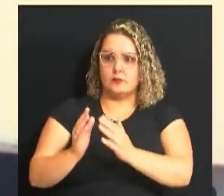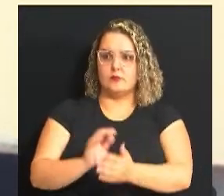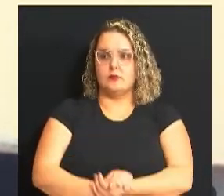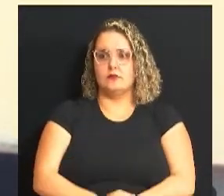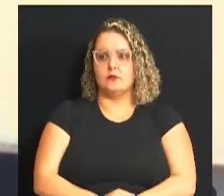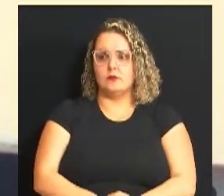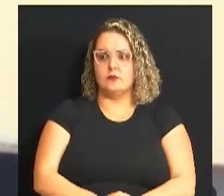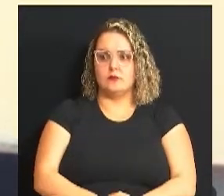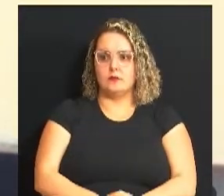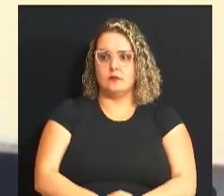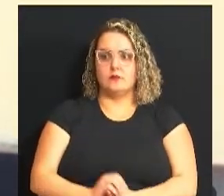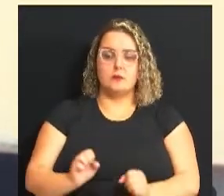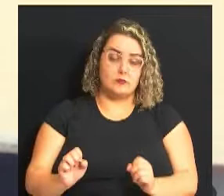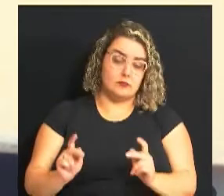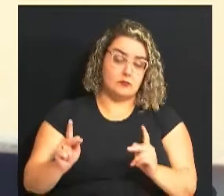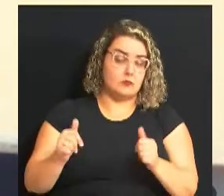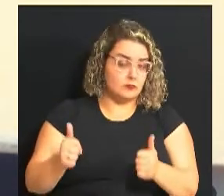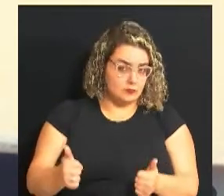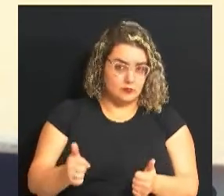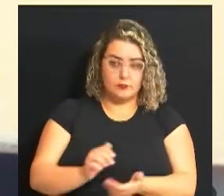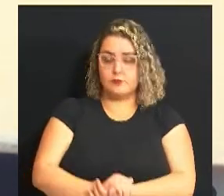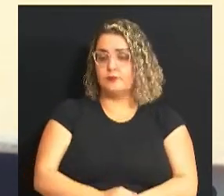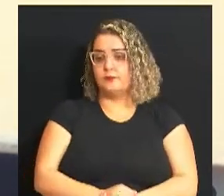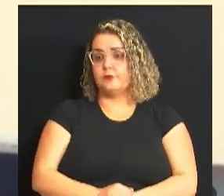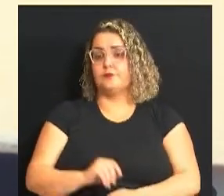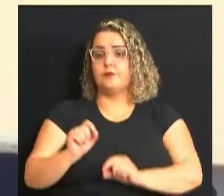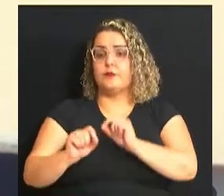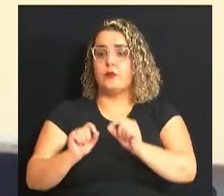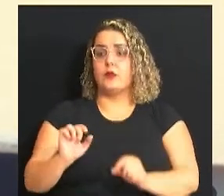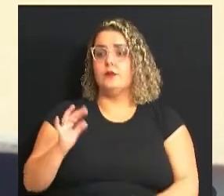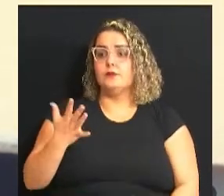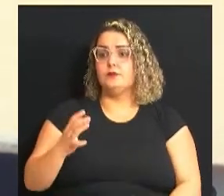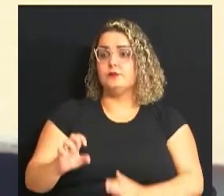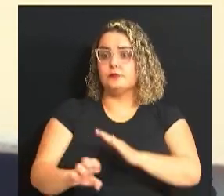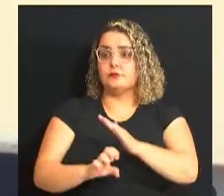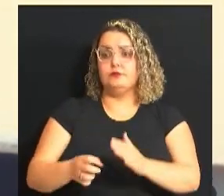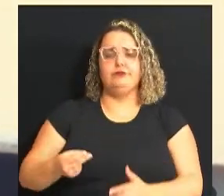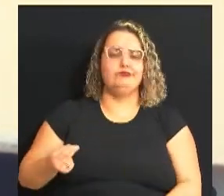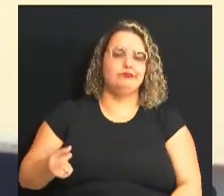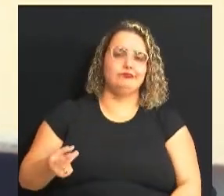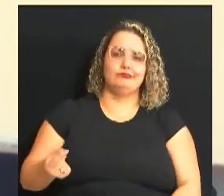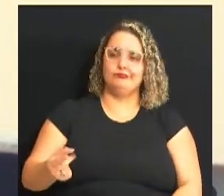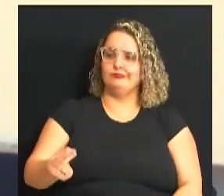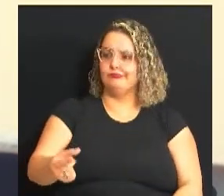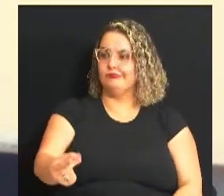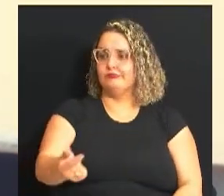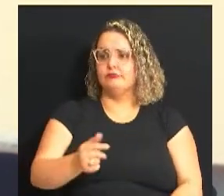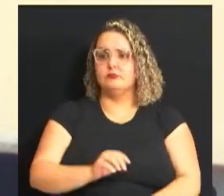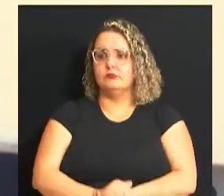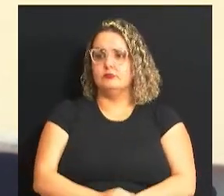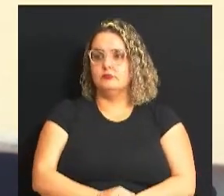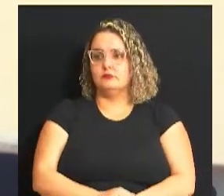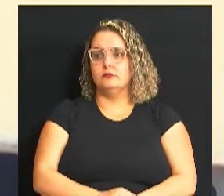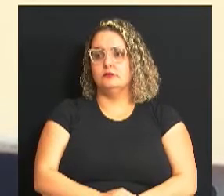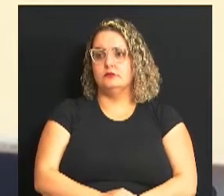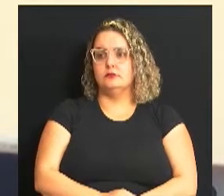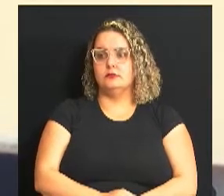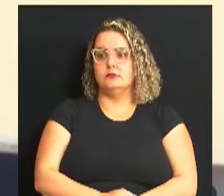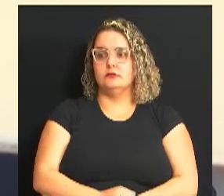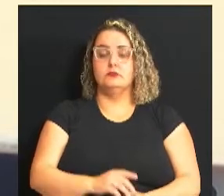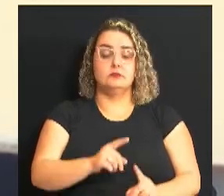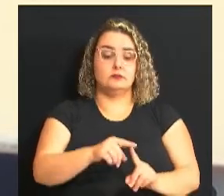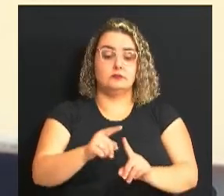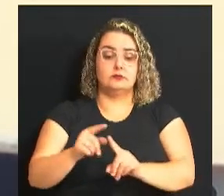aí. Mas, geralmente, o que acontece? As empresas estão há muito tempo no local, tem algumas que estão... Então, esse tipo de